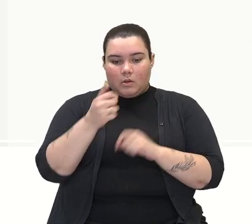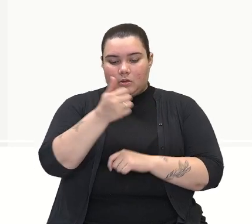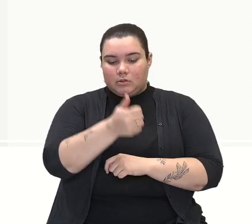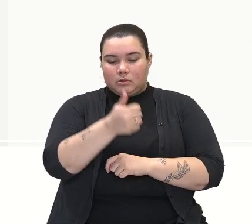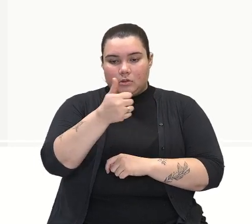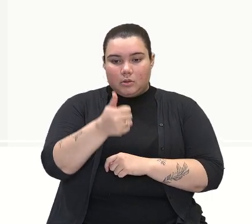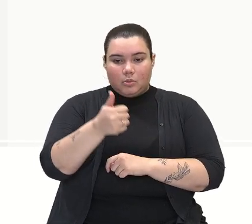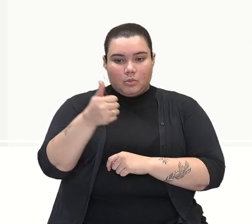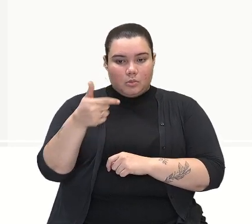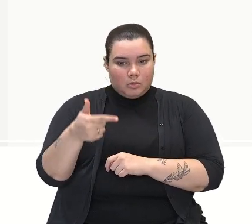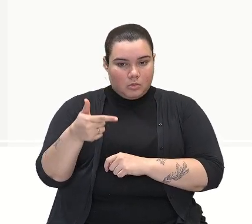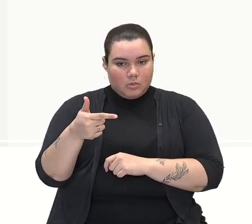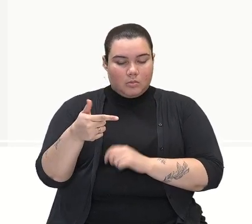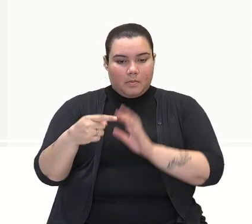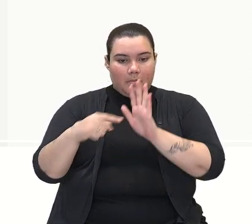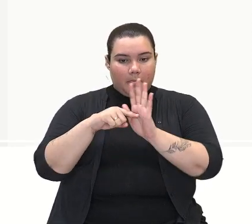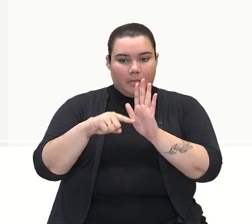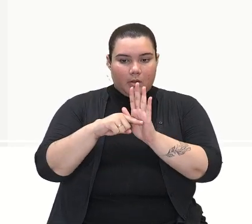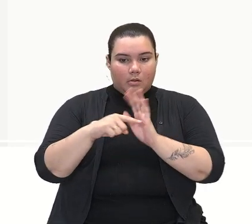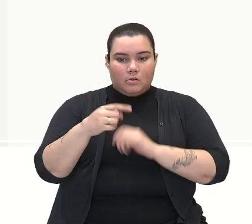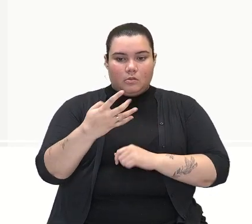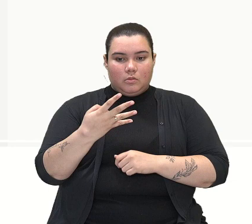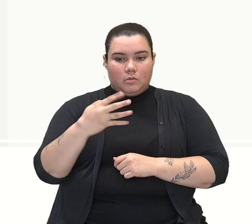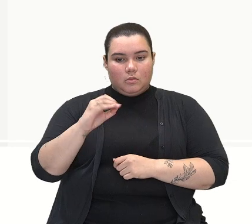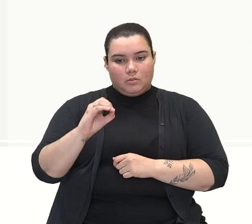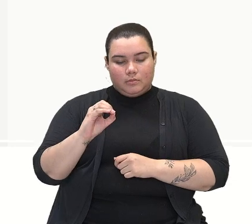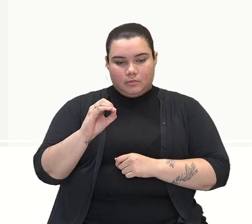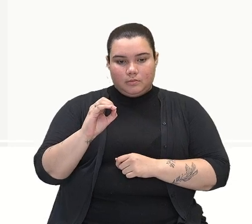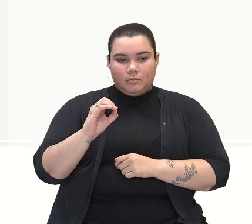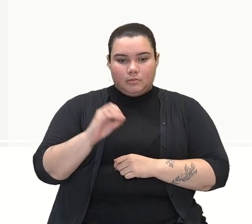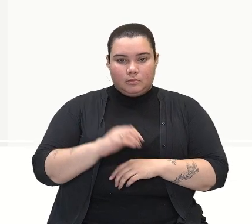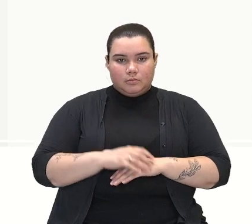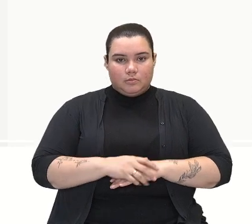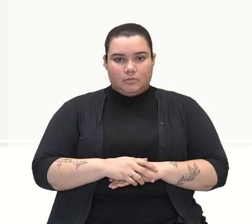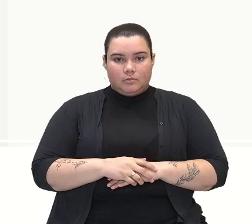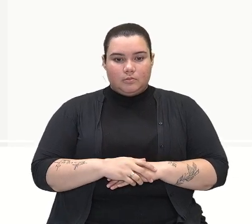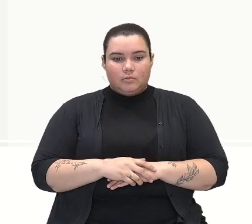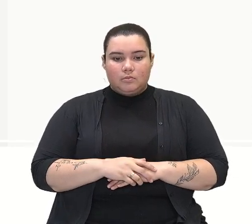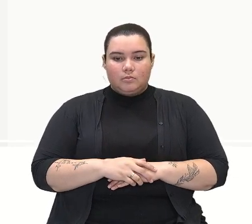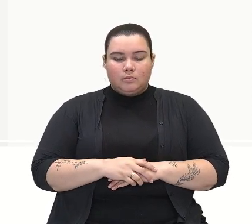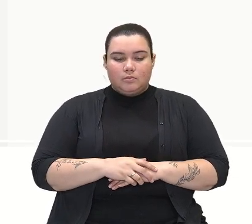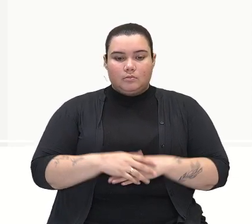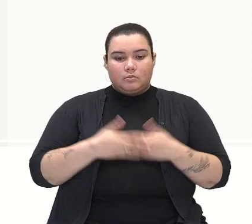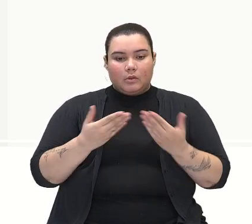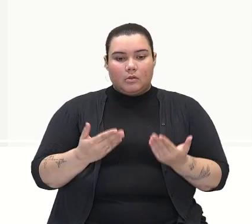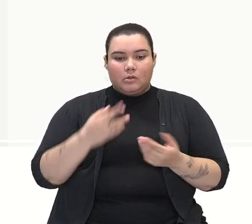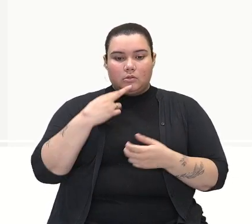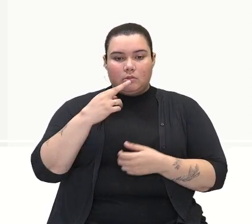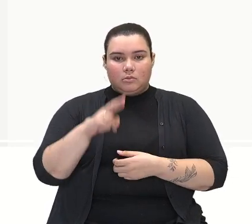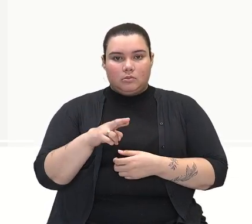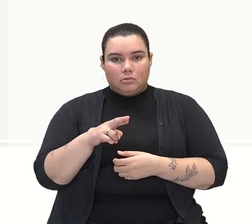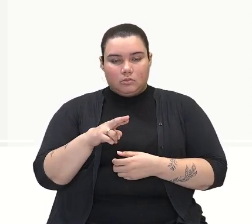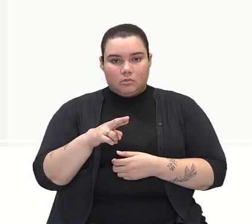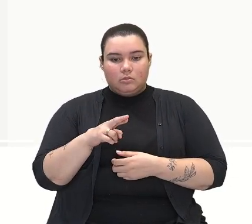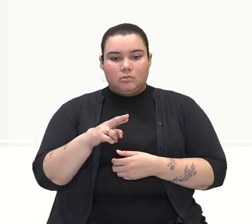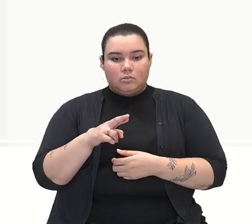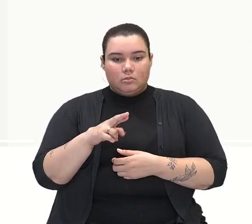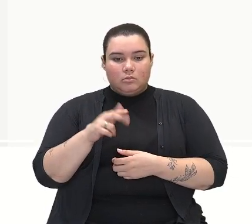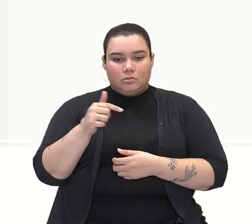112 menos 40. Ou seja,